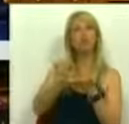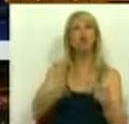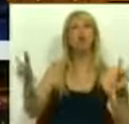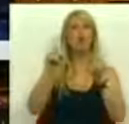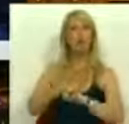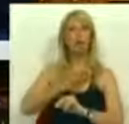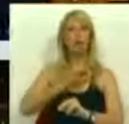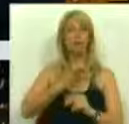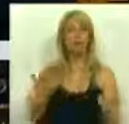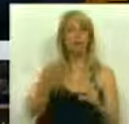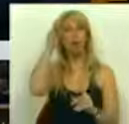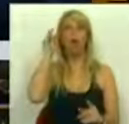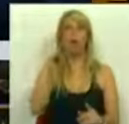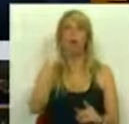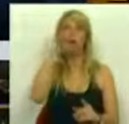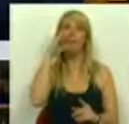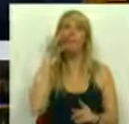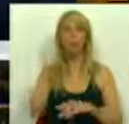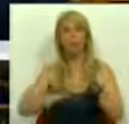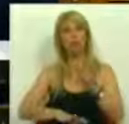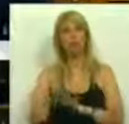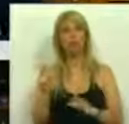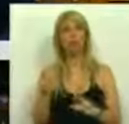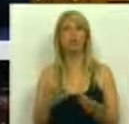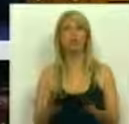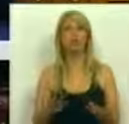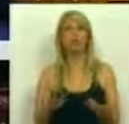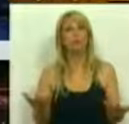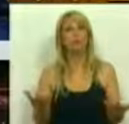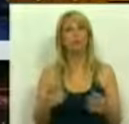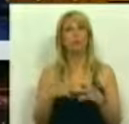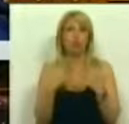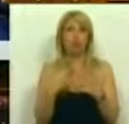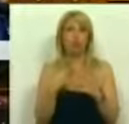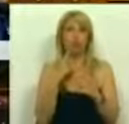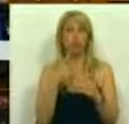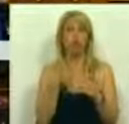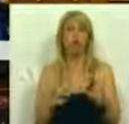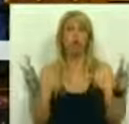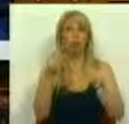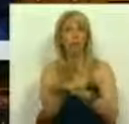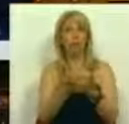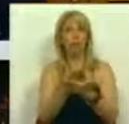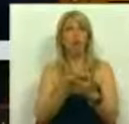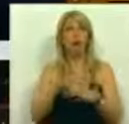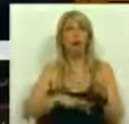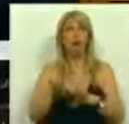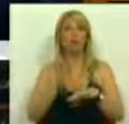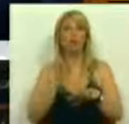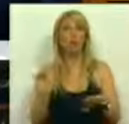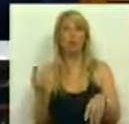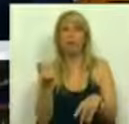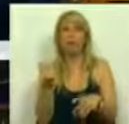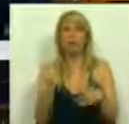a concederem essa reestruturação. É uma reestruturação que se faz por carência, que pode ser apenas de capital ou de capital e juros por um